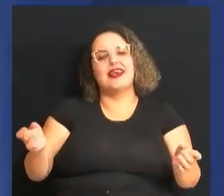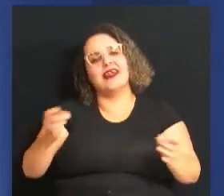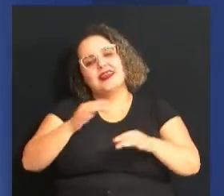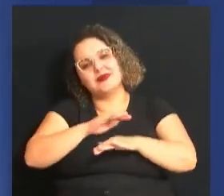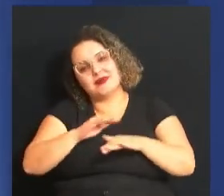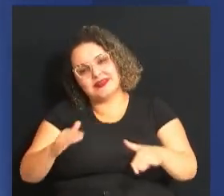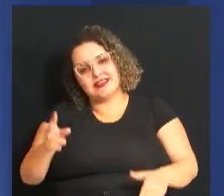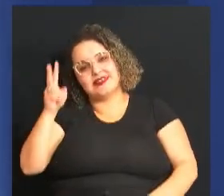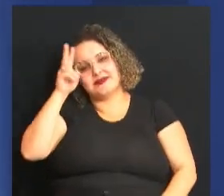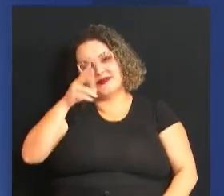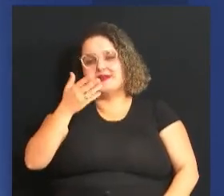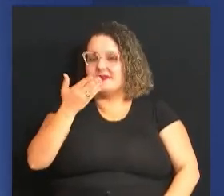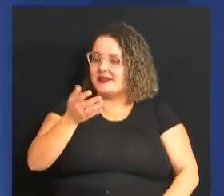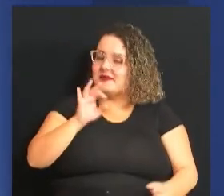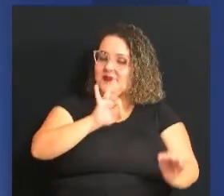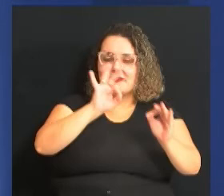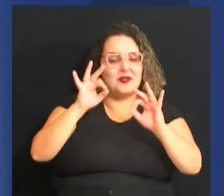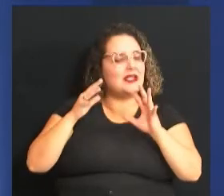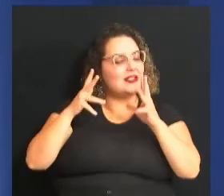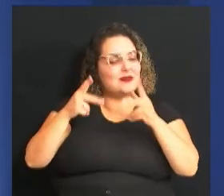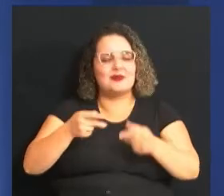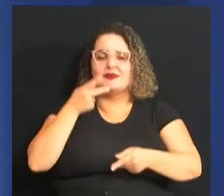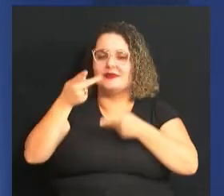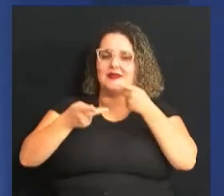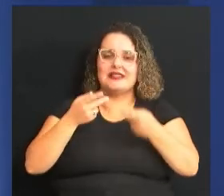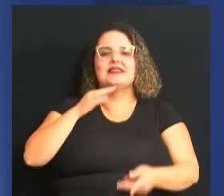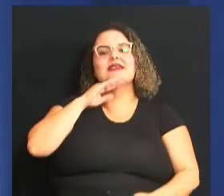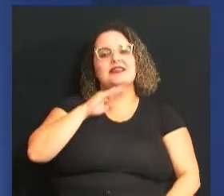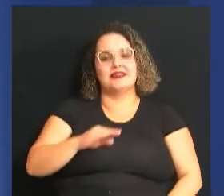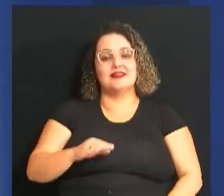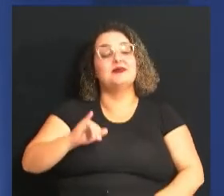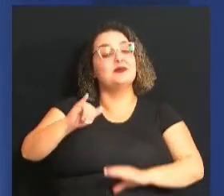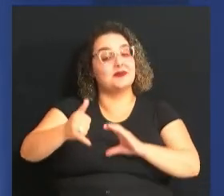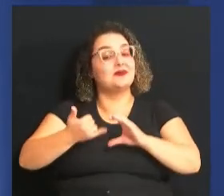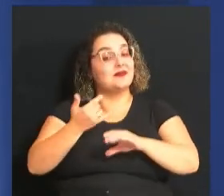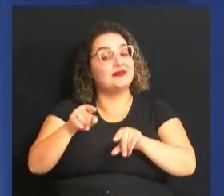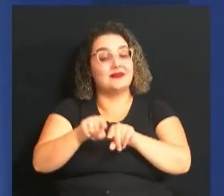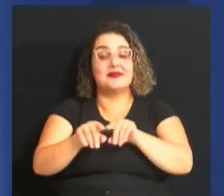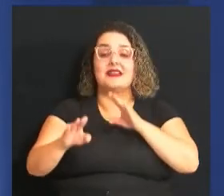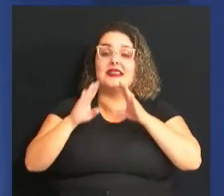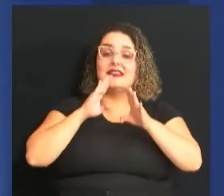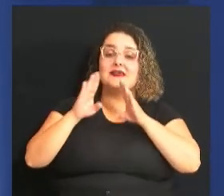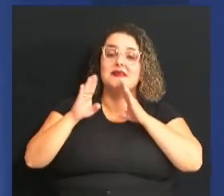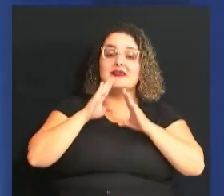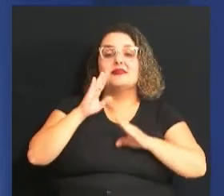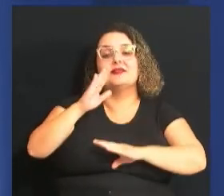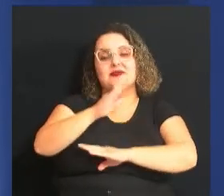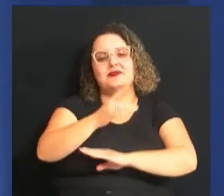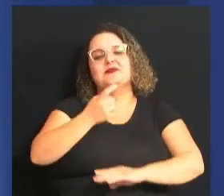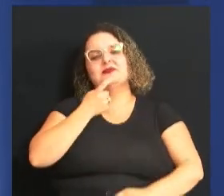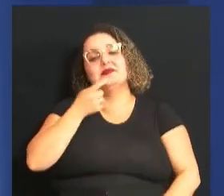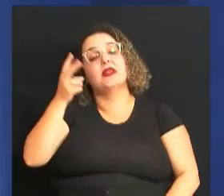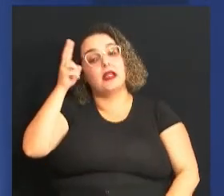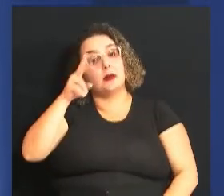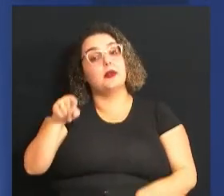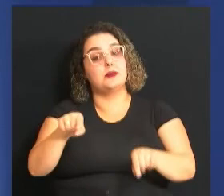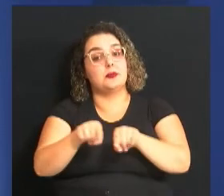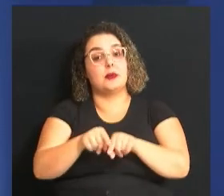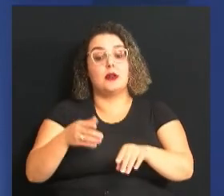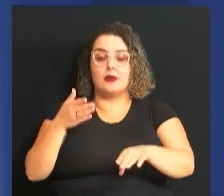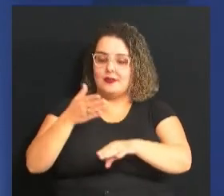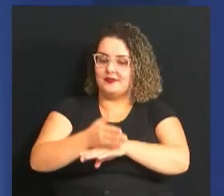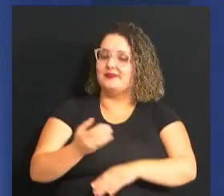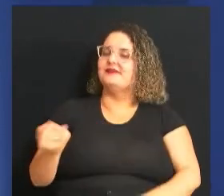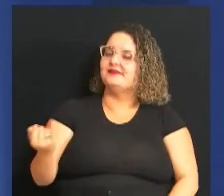Lembrando que você pode rever tudo que foi falado nessa tarde no YouTube e no Facebook da TV Câmara Campinas. Lembrando também que a sua participação é